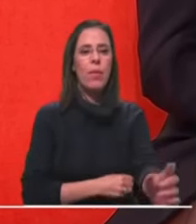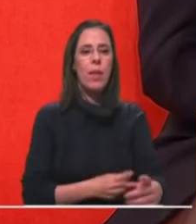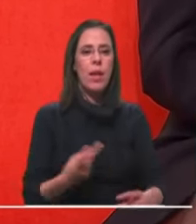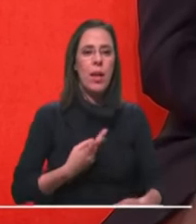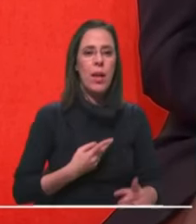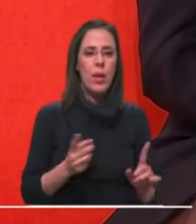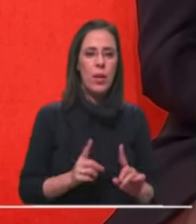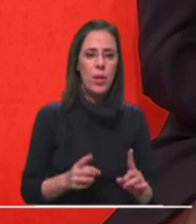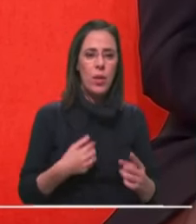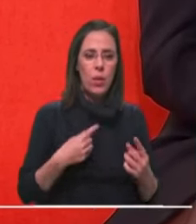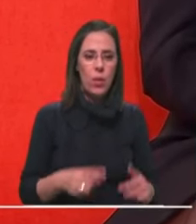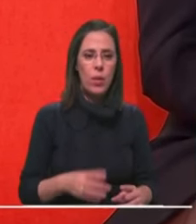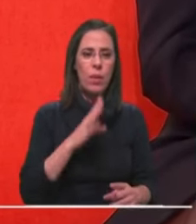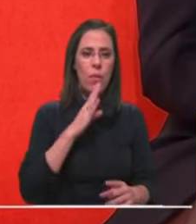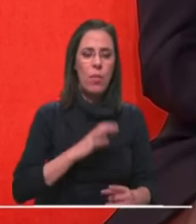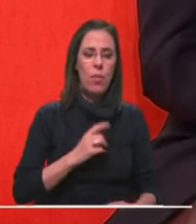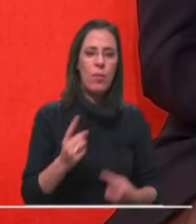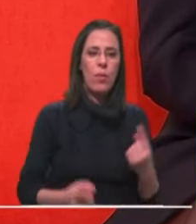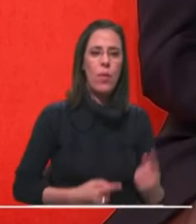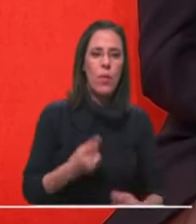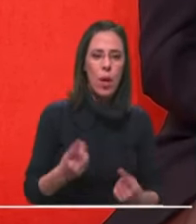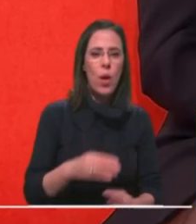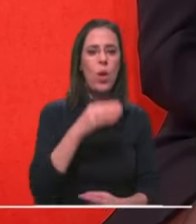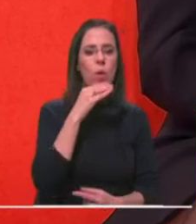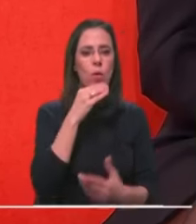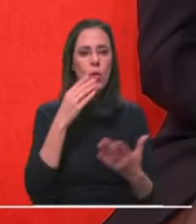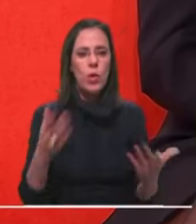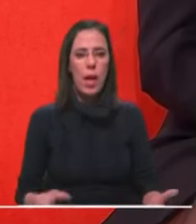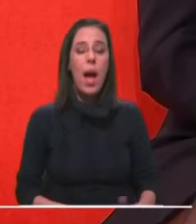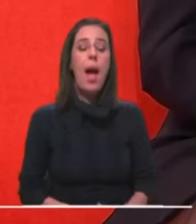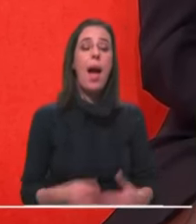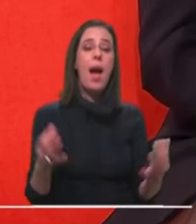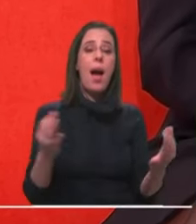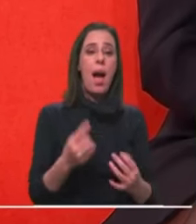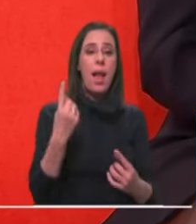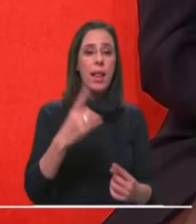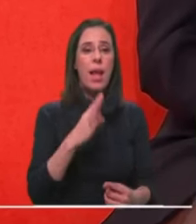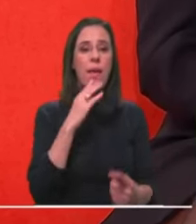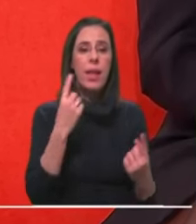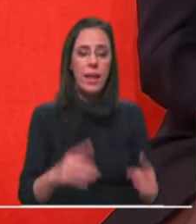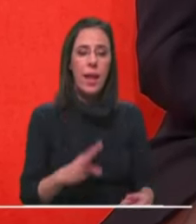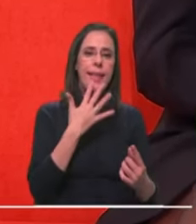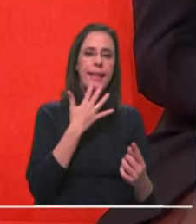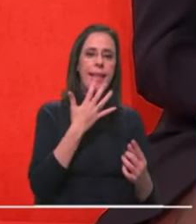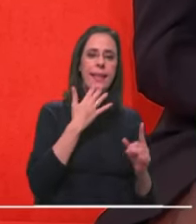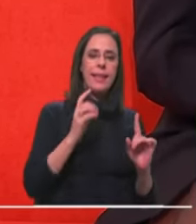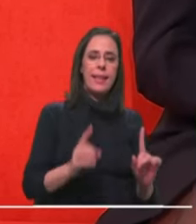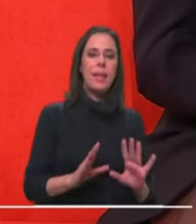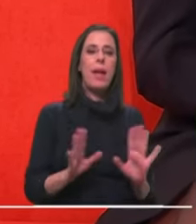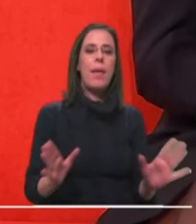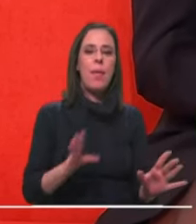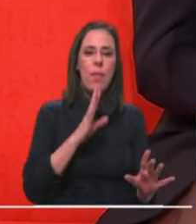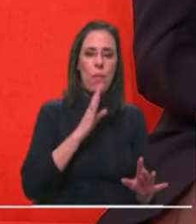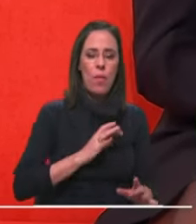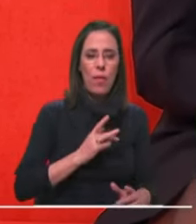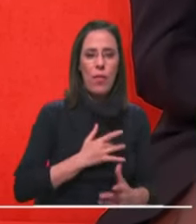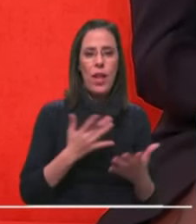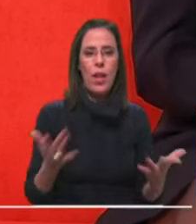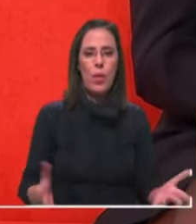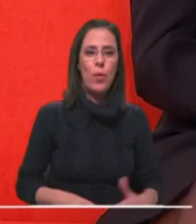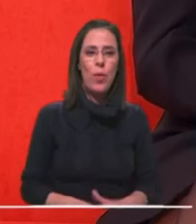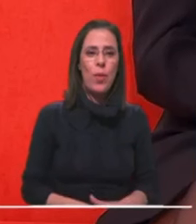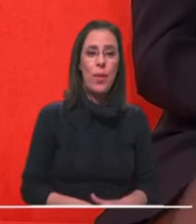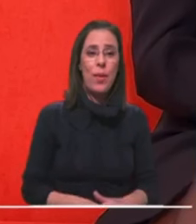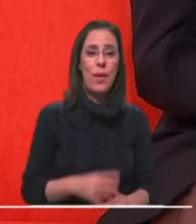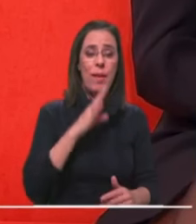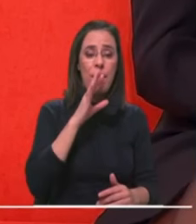não temos lá o meu filho às vezes os cãezinhos Ah pois porque é um filho não é sim mas pronto o meu filho adorou